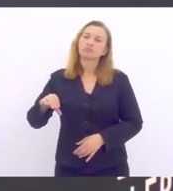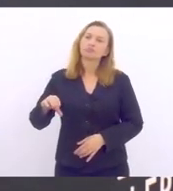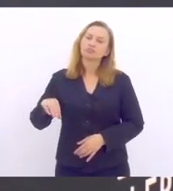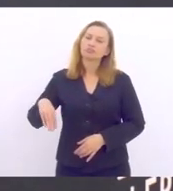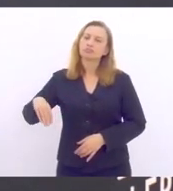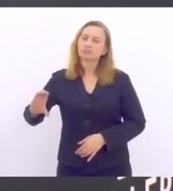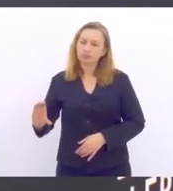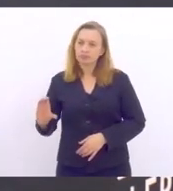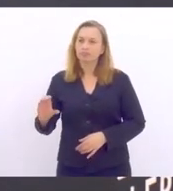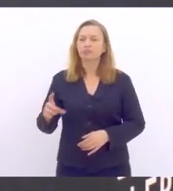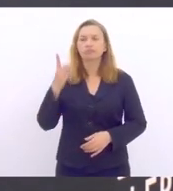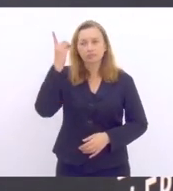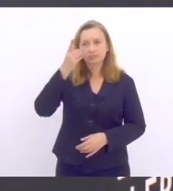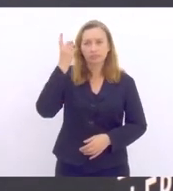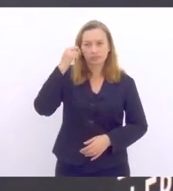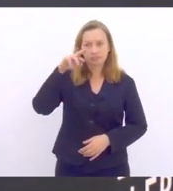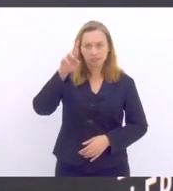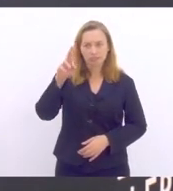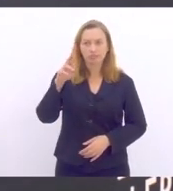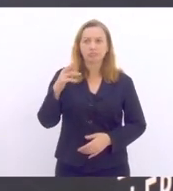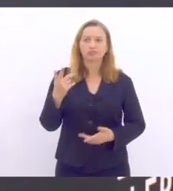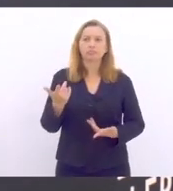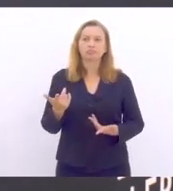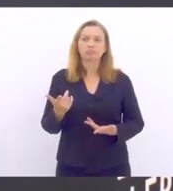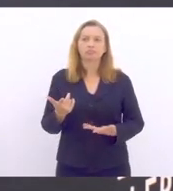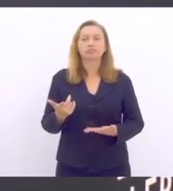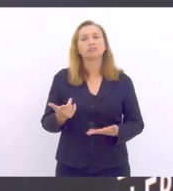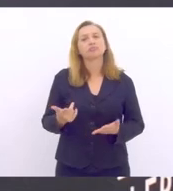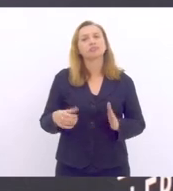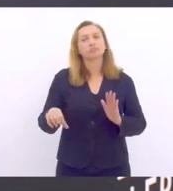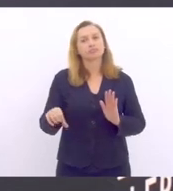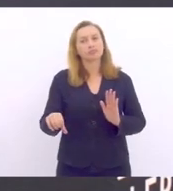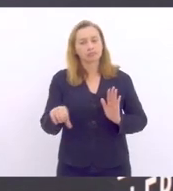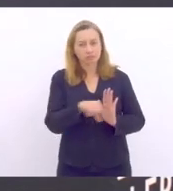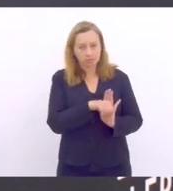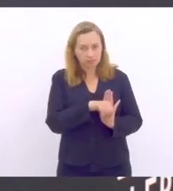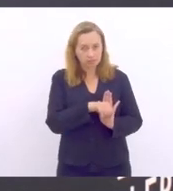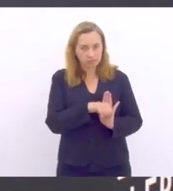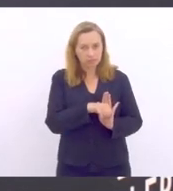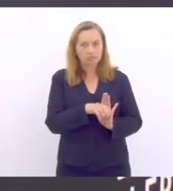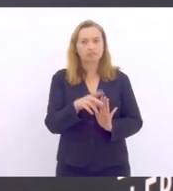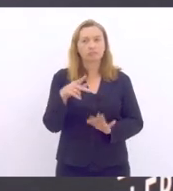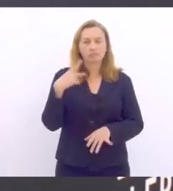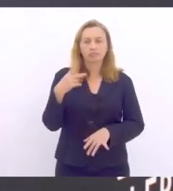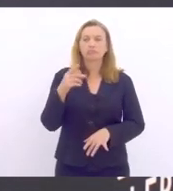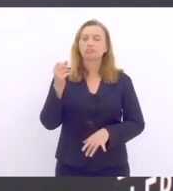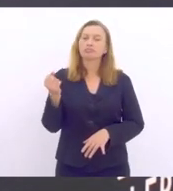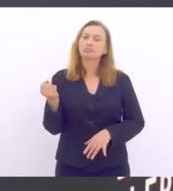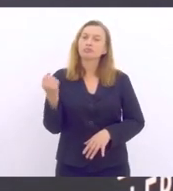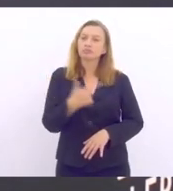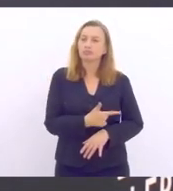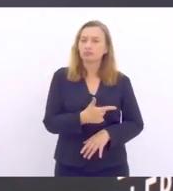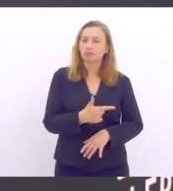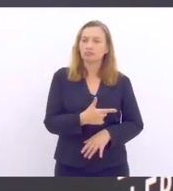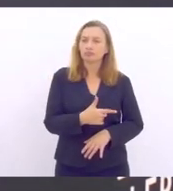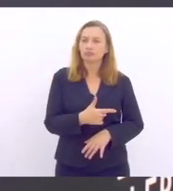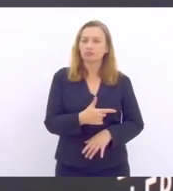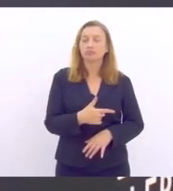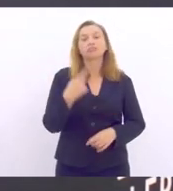há um viés mais criminalizante, mais punitivista do que propriamente